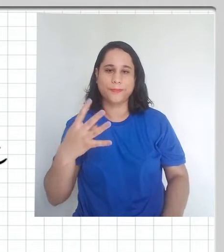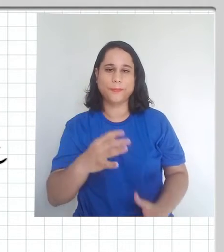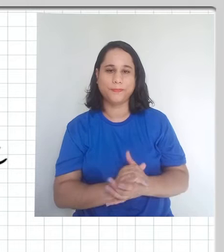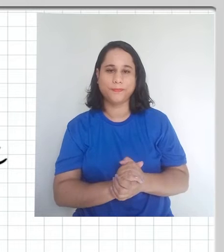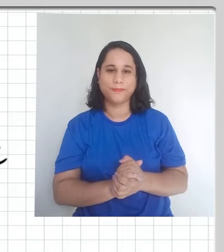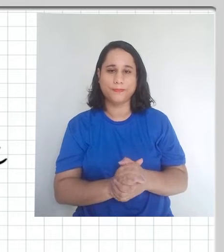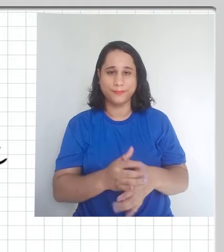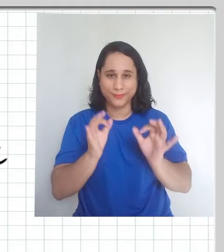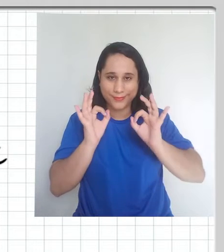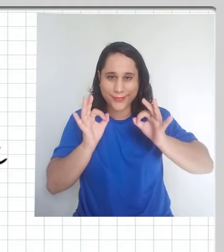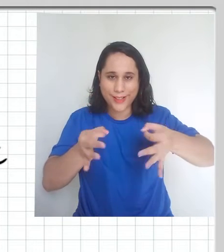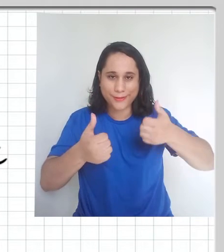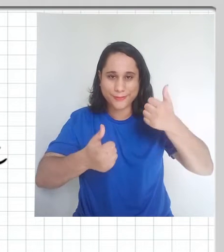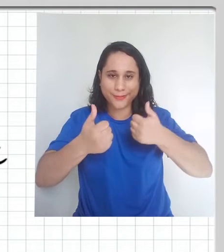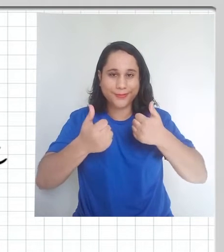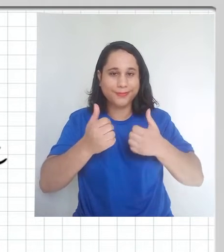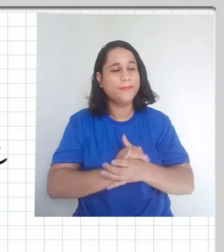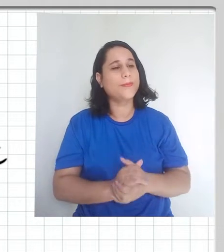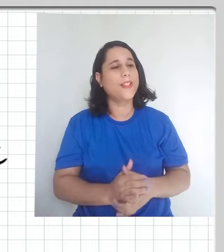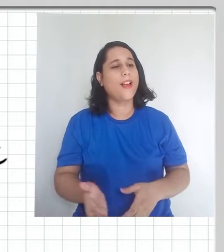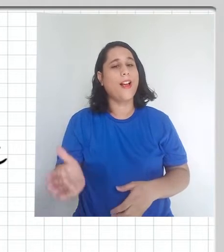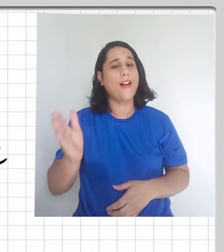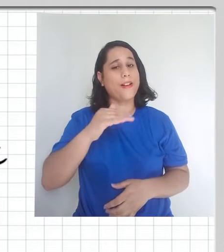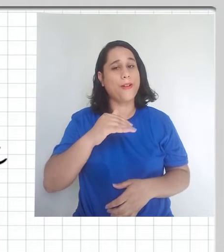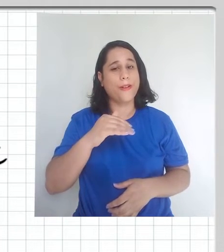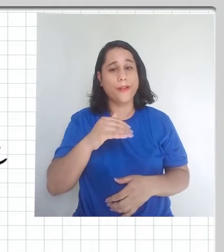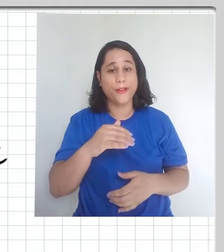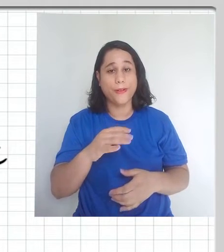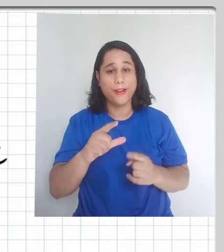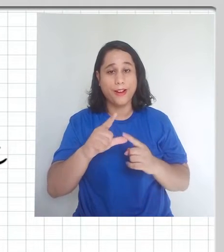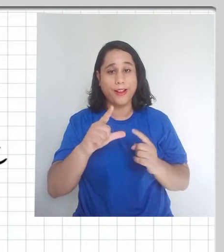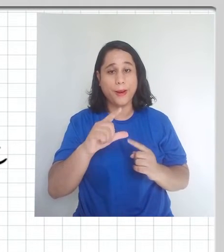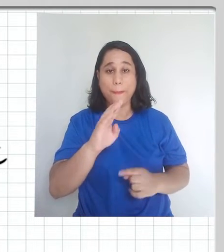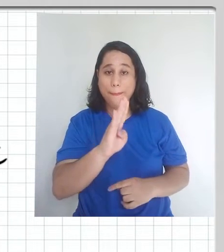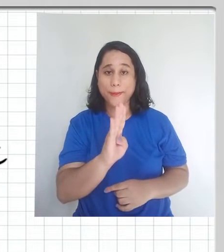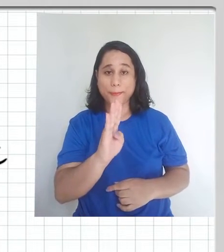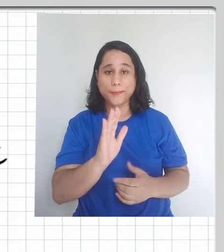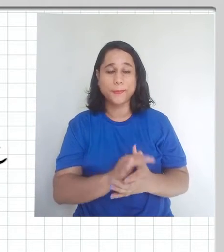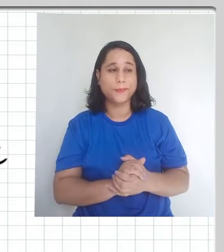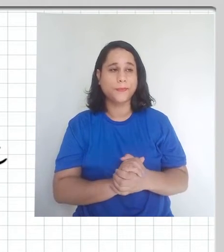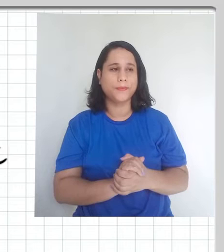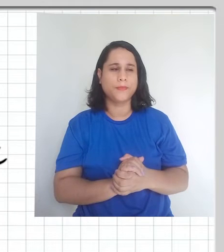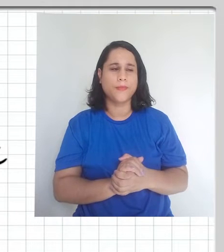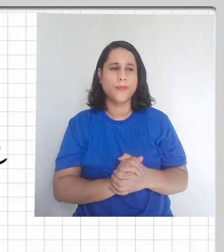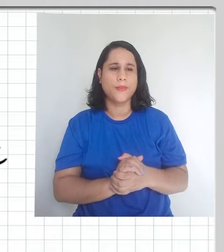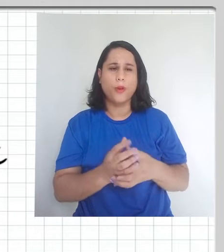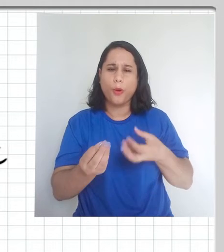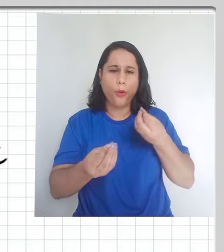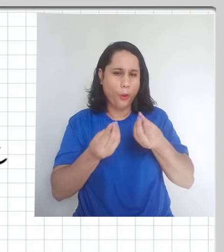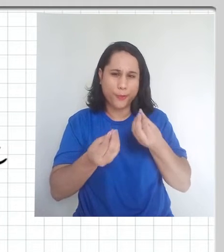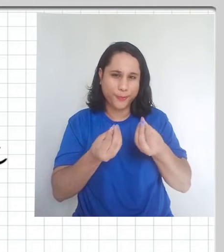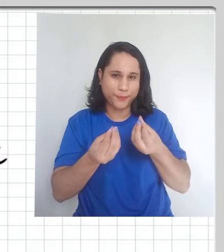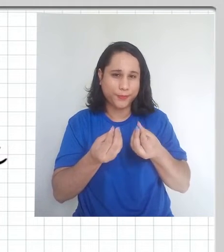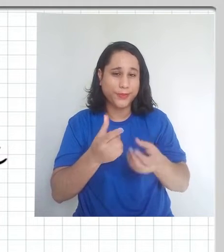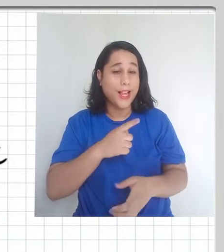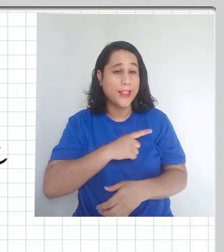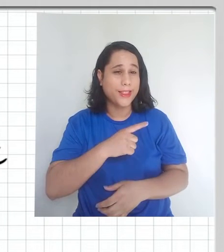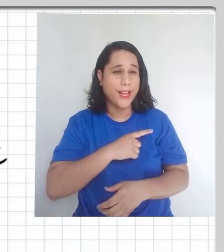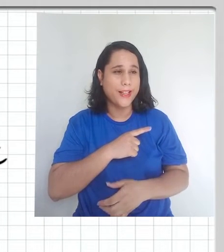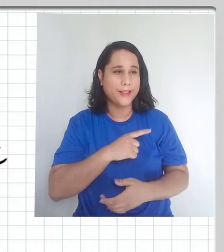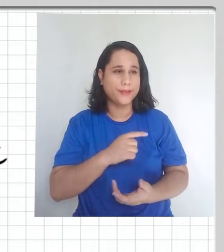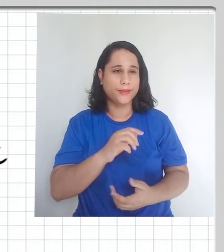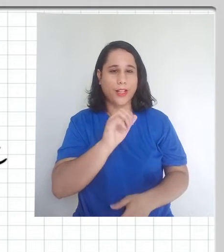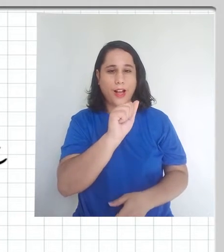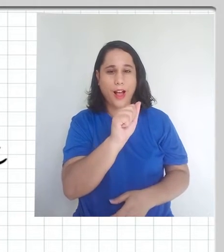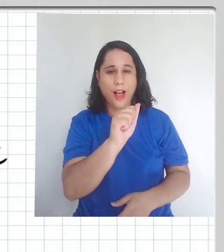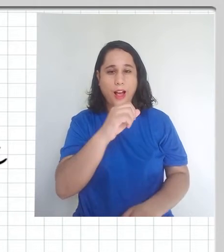4. Beleza? Agora, vamos para a letra B. A letra B é o seguinte. Nós temos